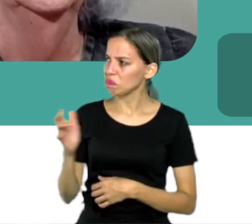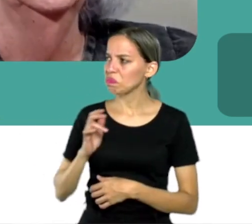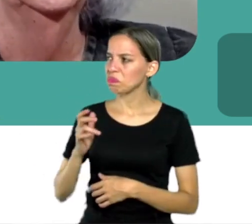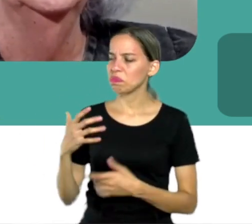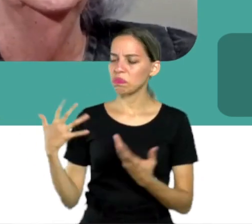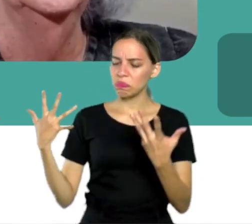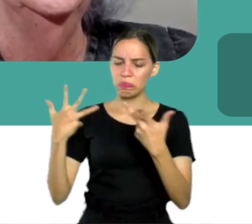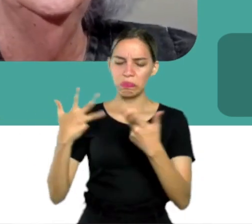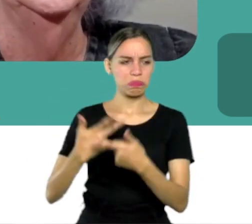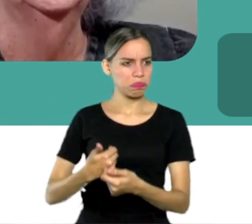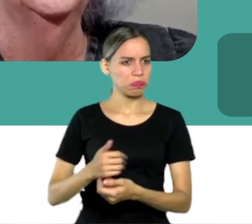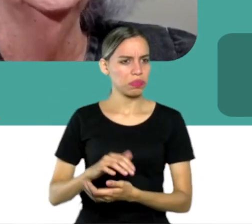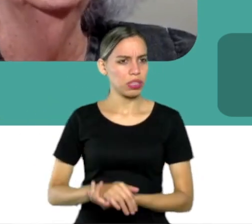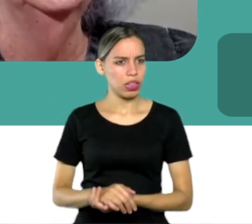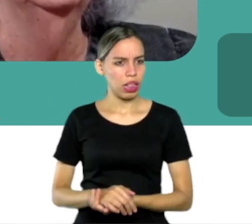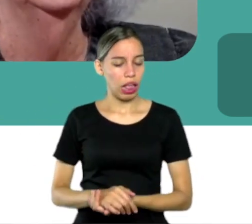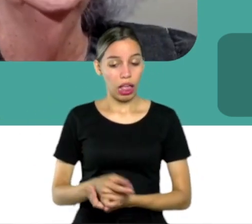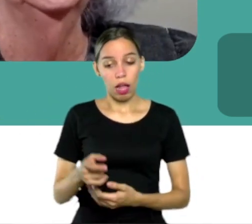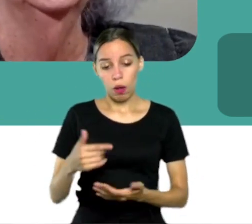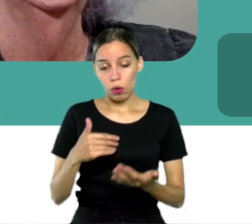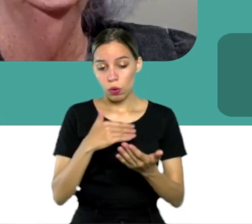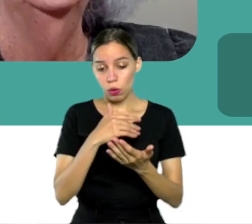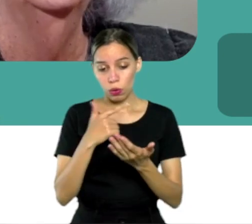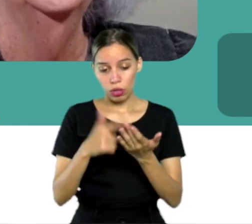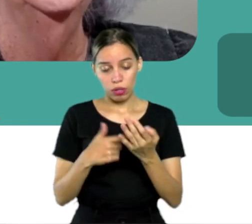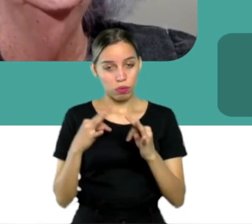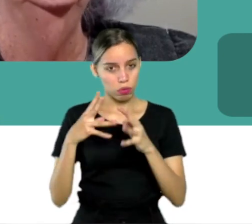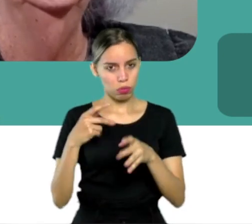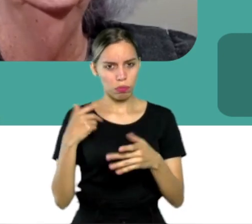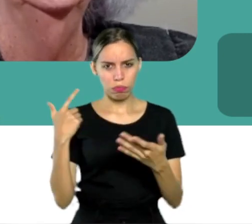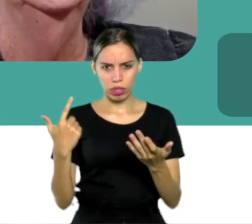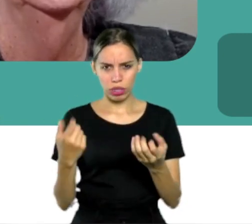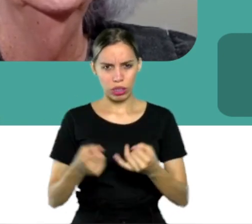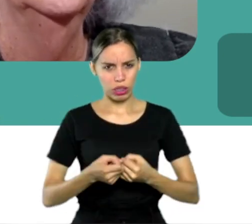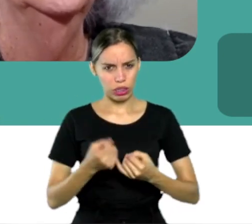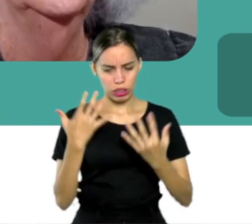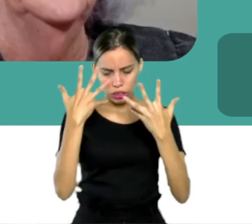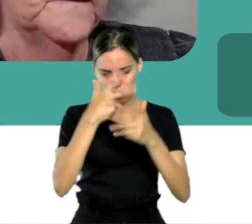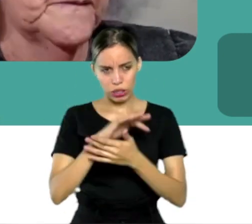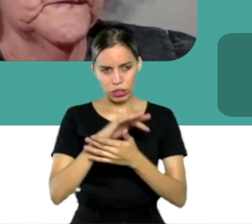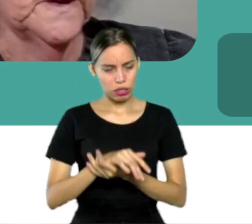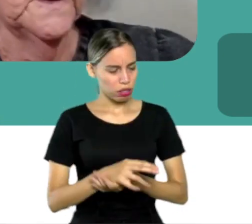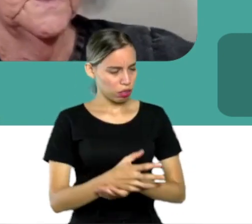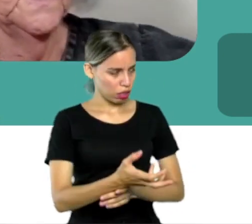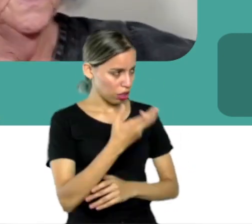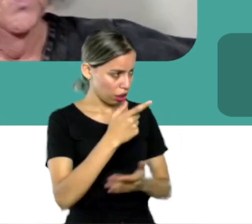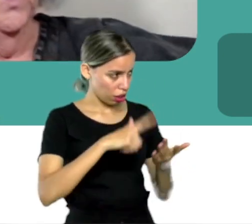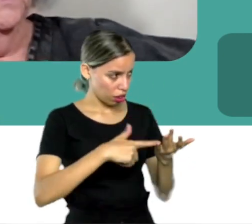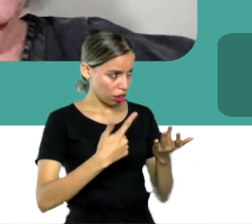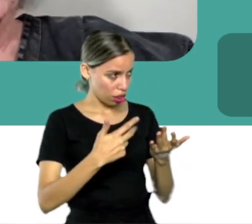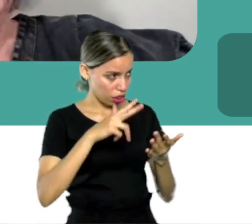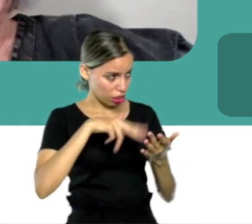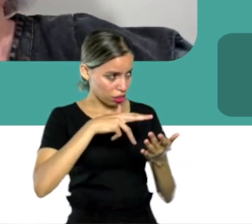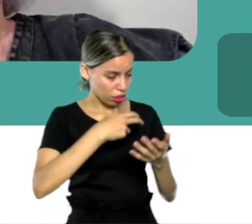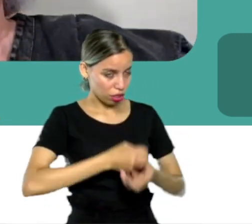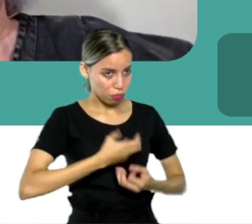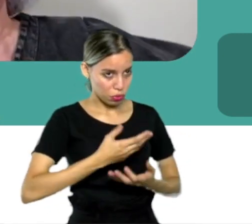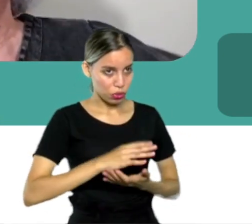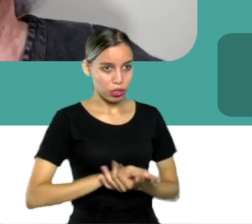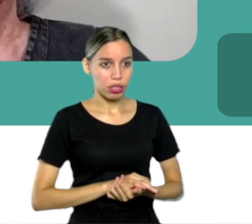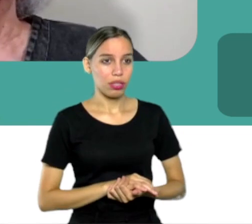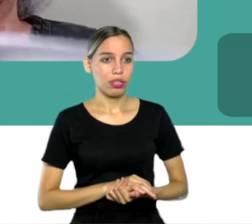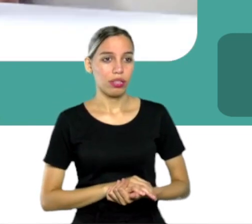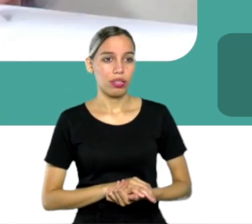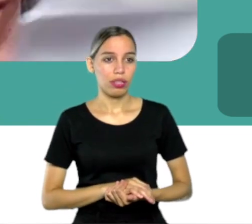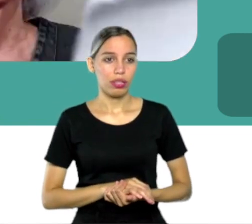você ele todo é um você livro quer ler lindo, algum poema para a gente dele? Vou mostrar aqui uma. Olha, eu não